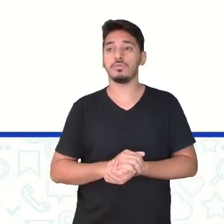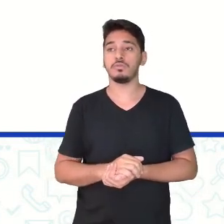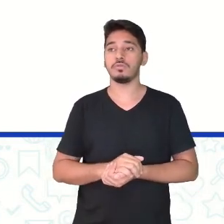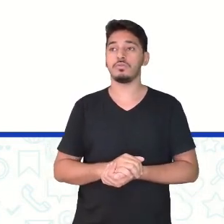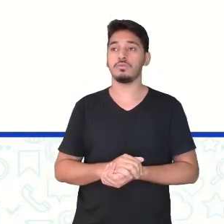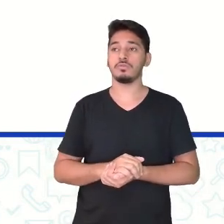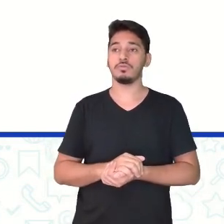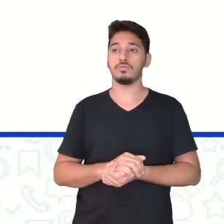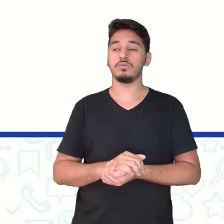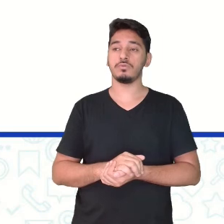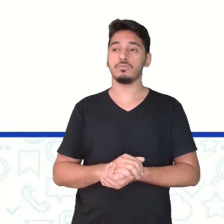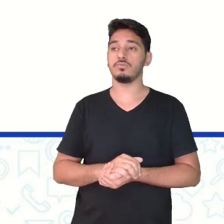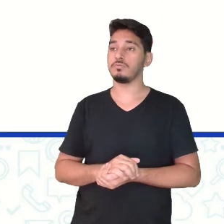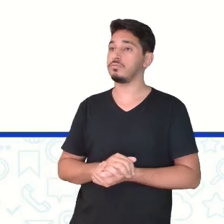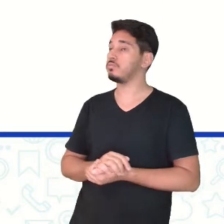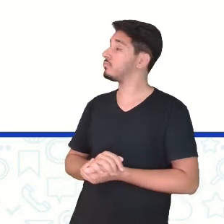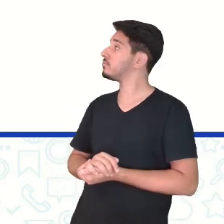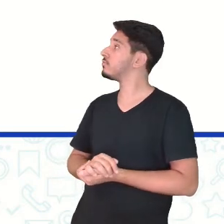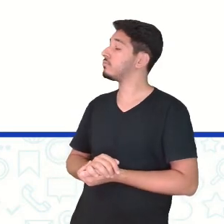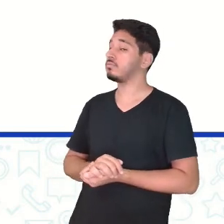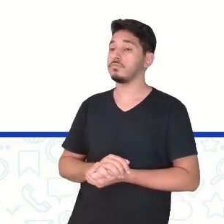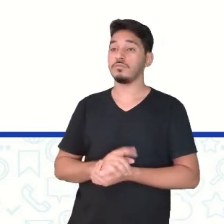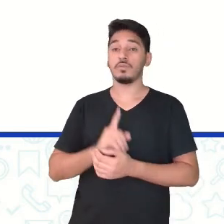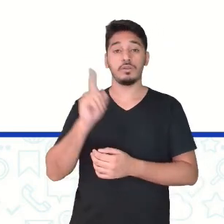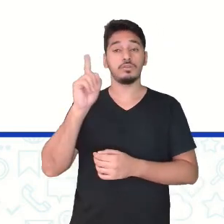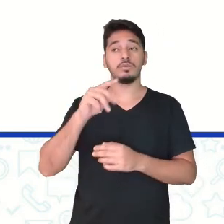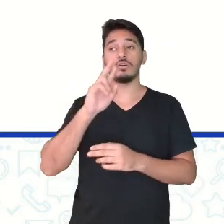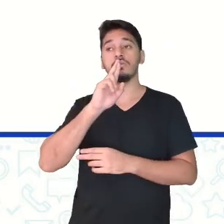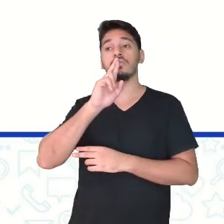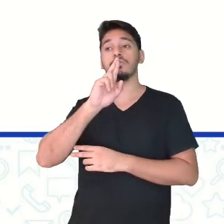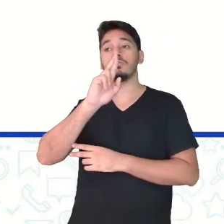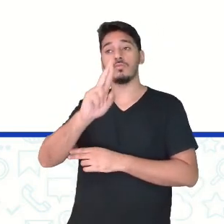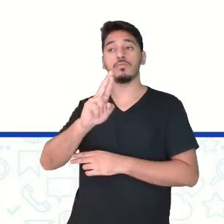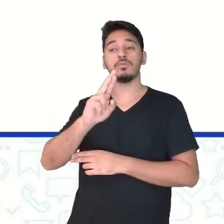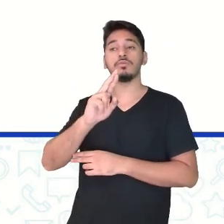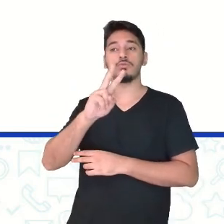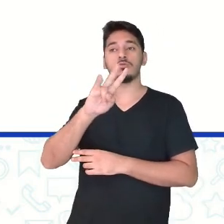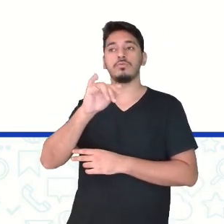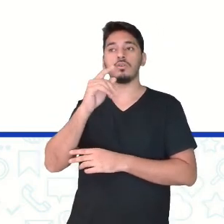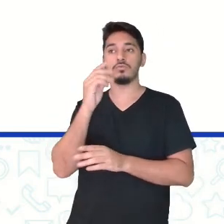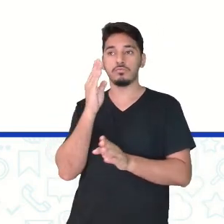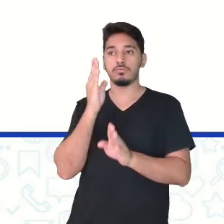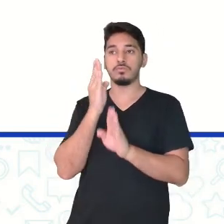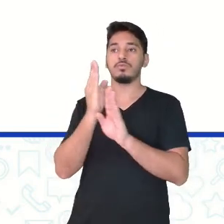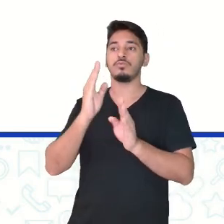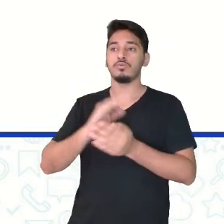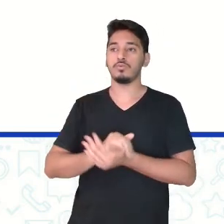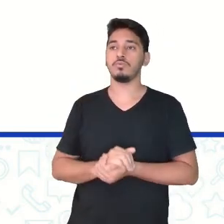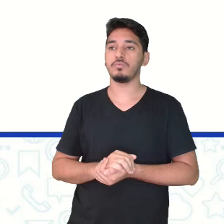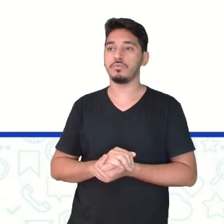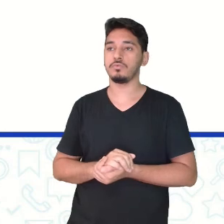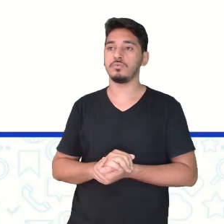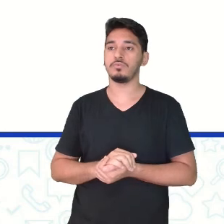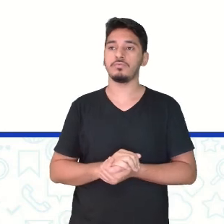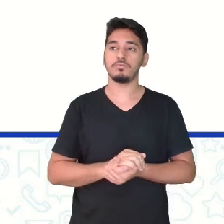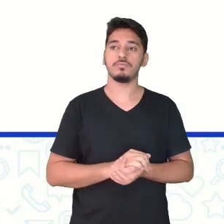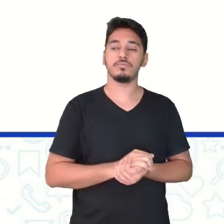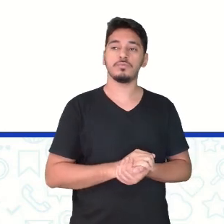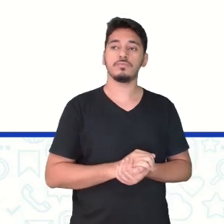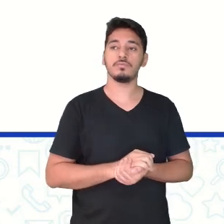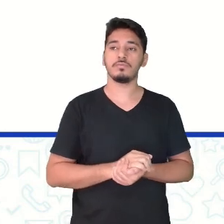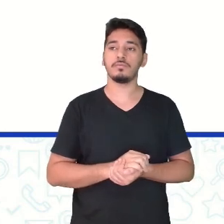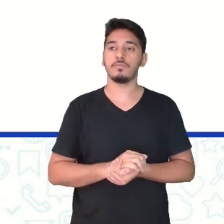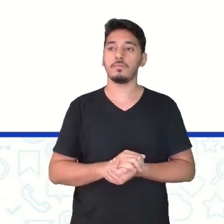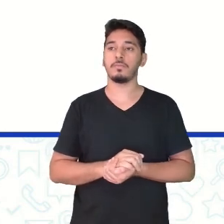tá em cima do intérprete ali, ó. Menos um. E aí esse é o gabarito que a gente vai abordar aí a letra D como solução.